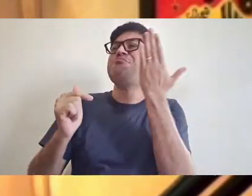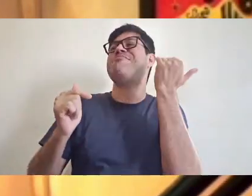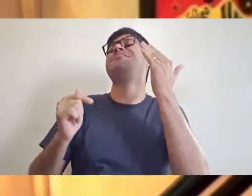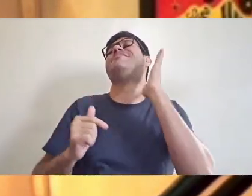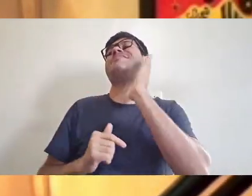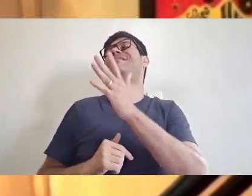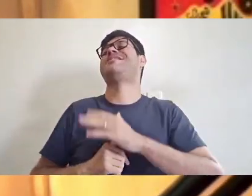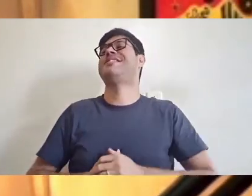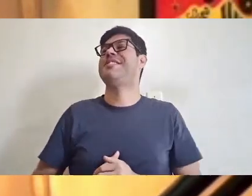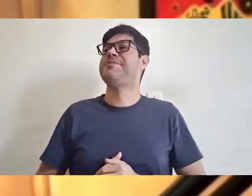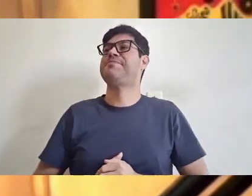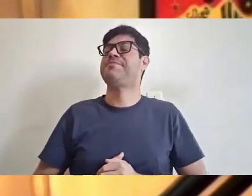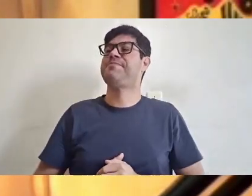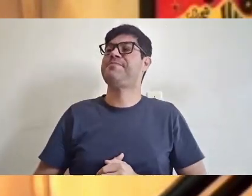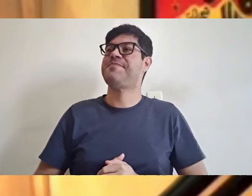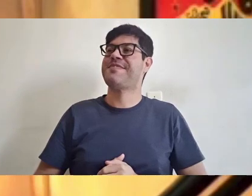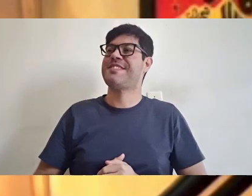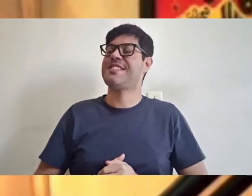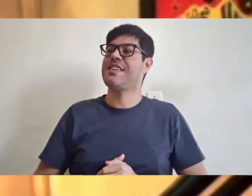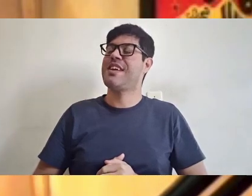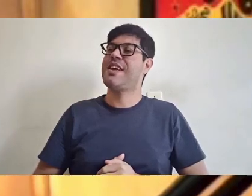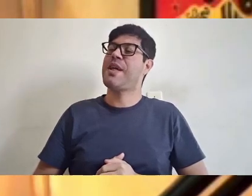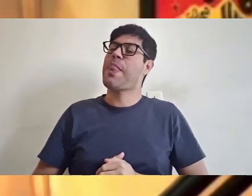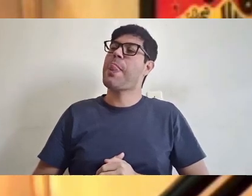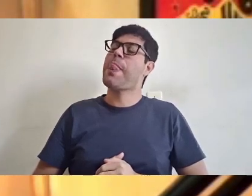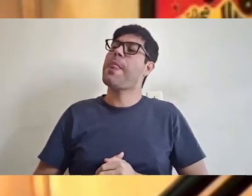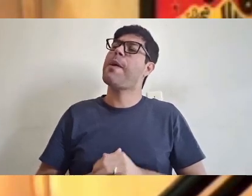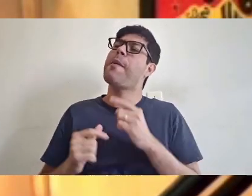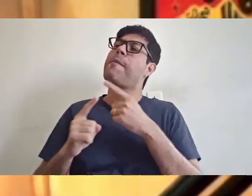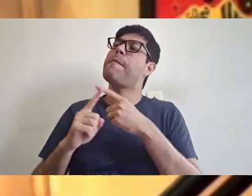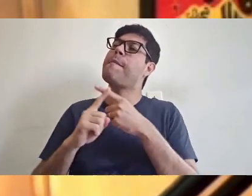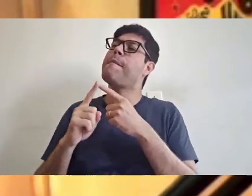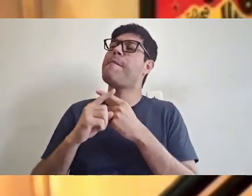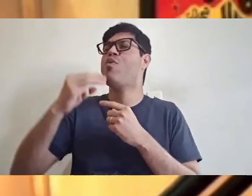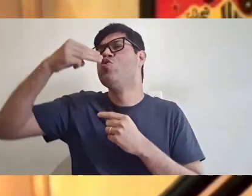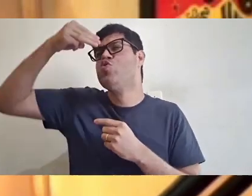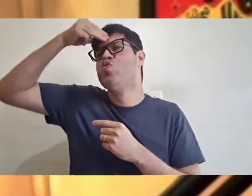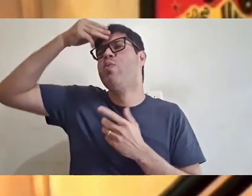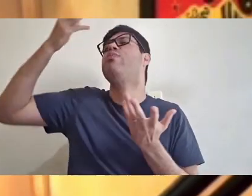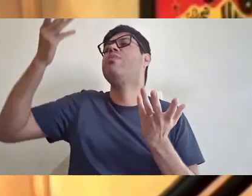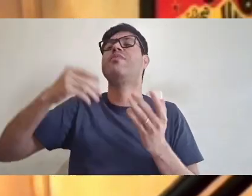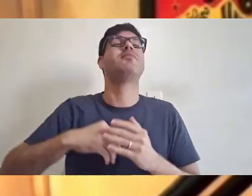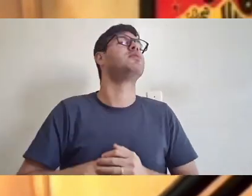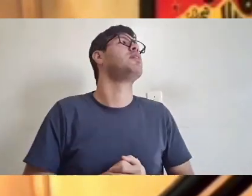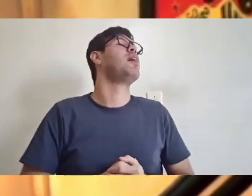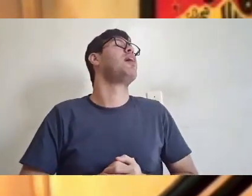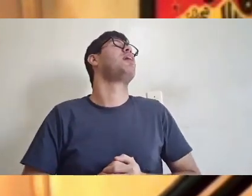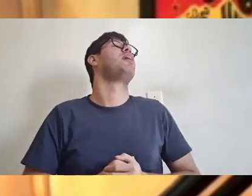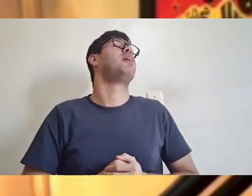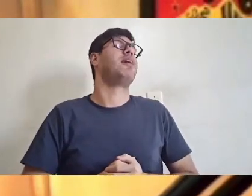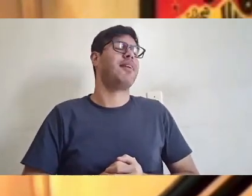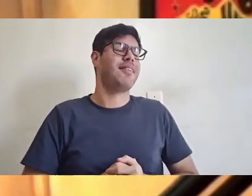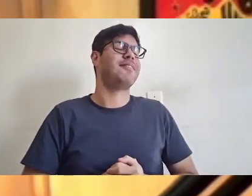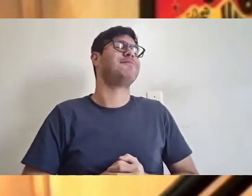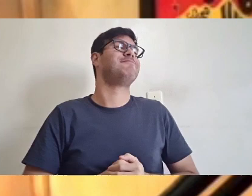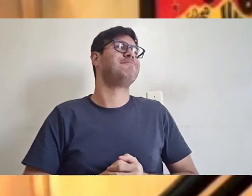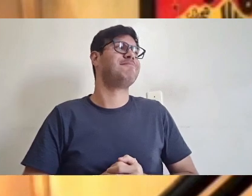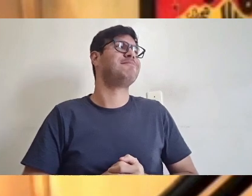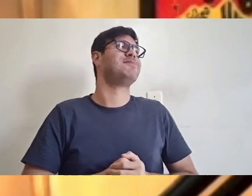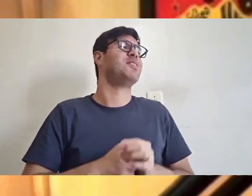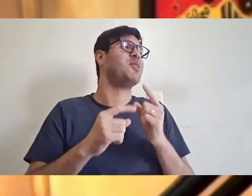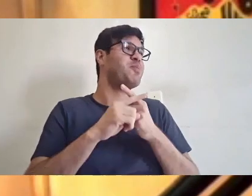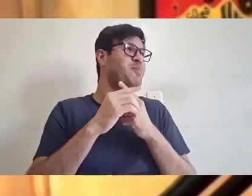Eliseu. É com você mesmo. Pedro Eliseu sobrinho, por que sobrinho? Porque você... Meu tio era Pedro, né? Seu pai homenageou seu tio.